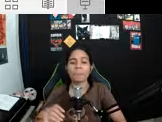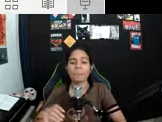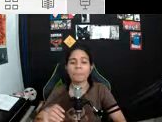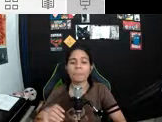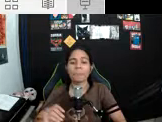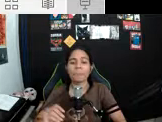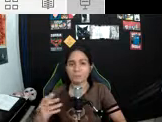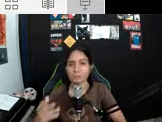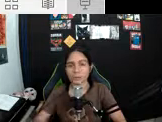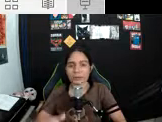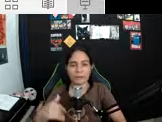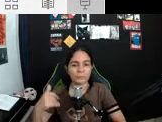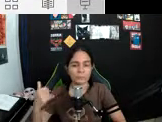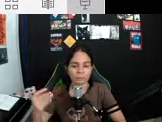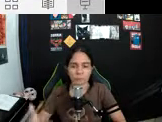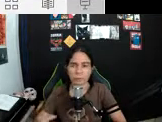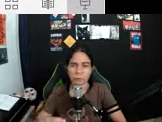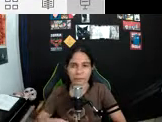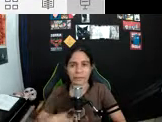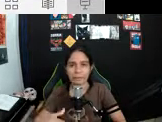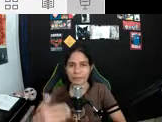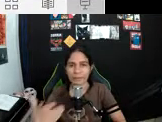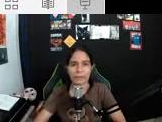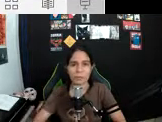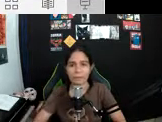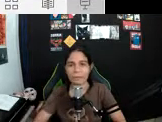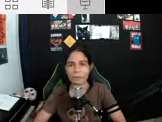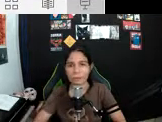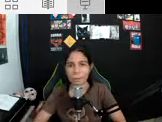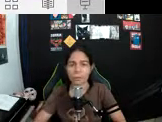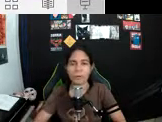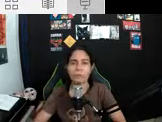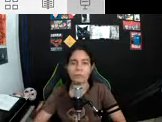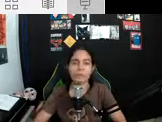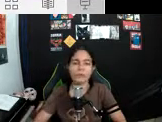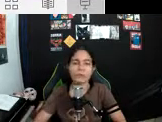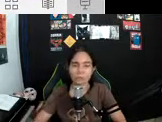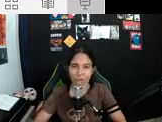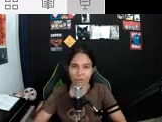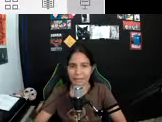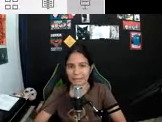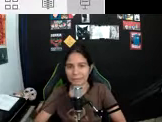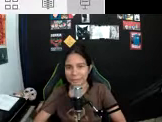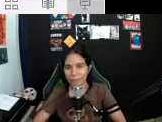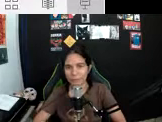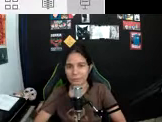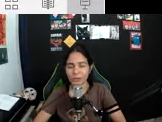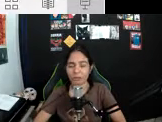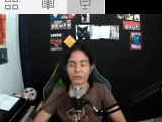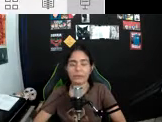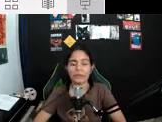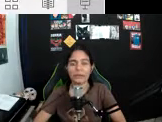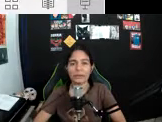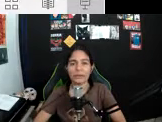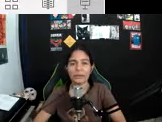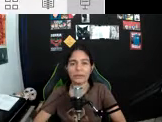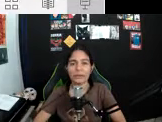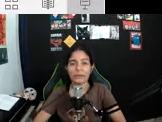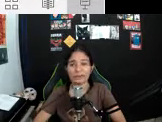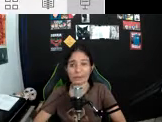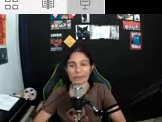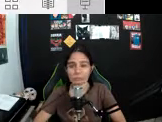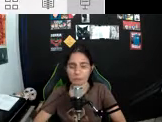disse. Então, provocar aborto ou cooperar para que, de alguma forma, ocorra um aborto, né, é proibido